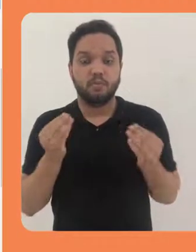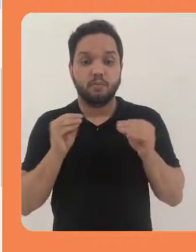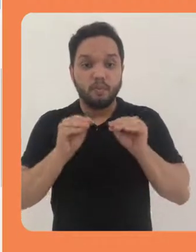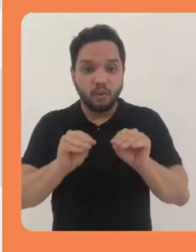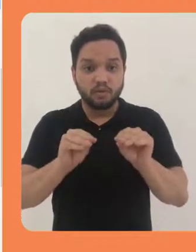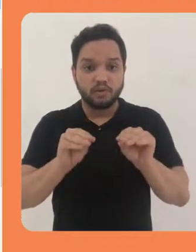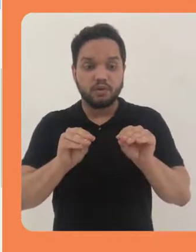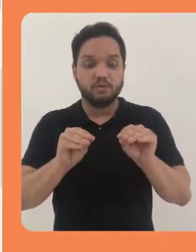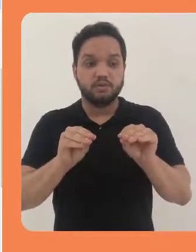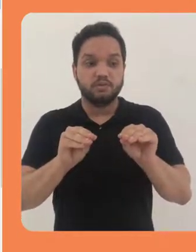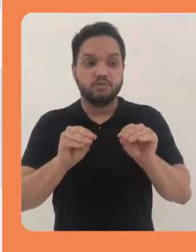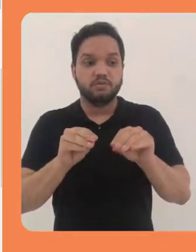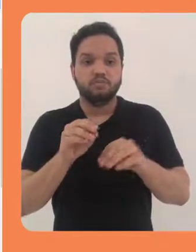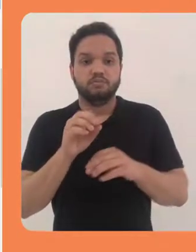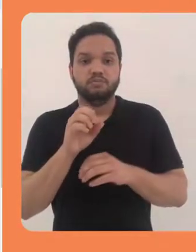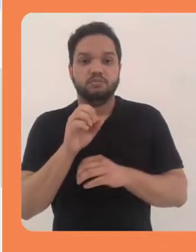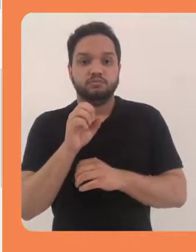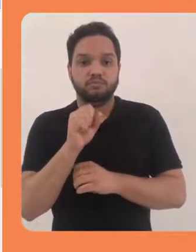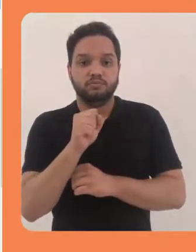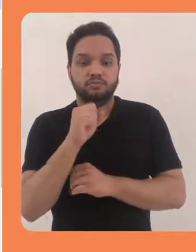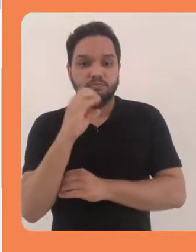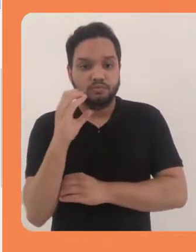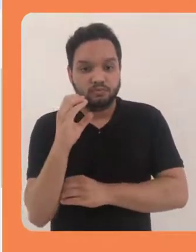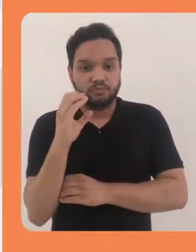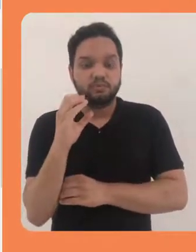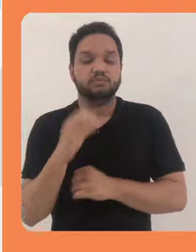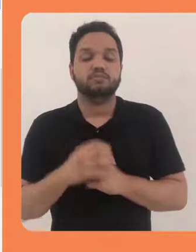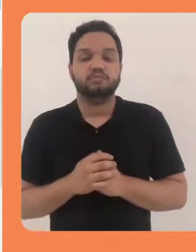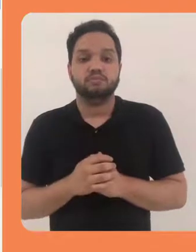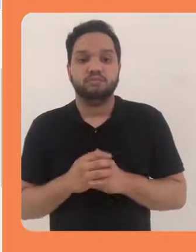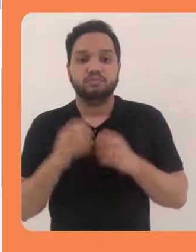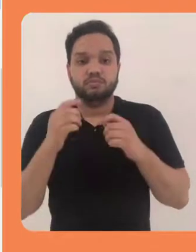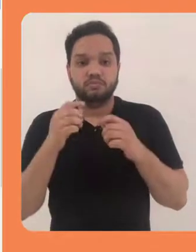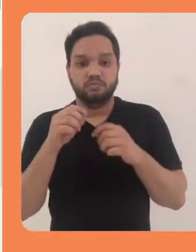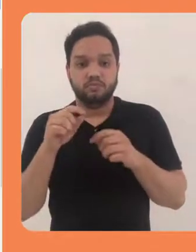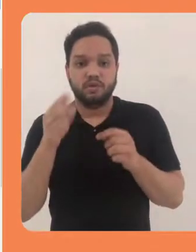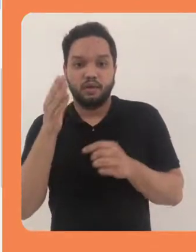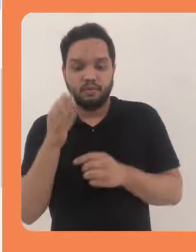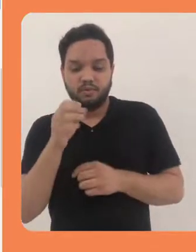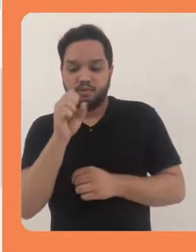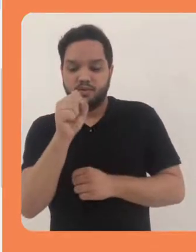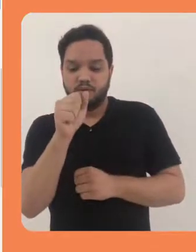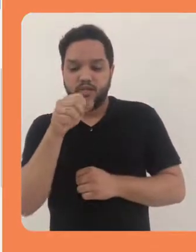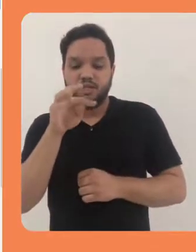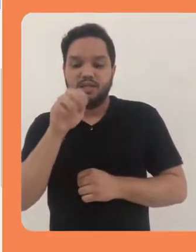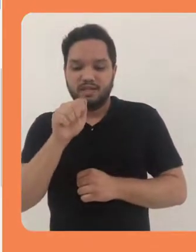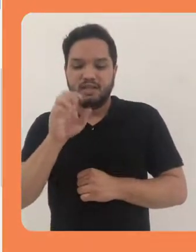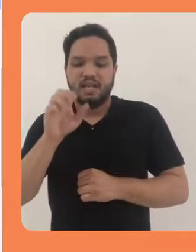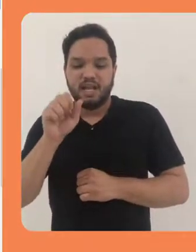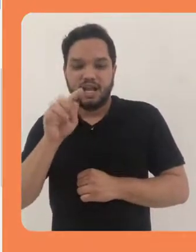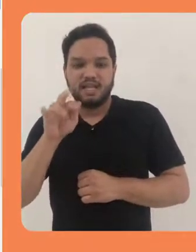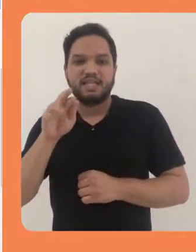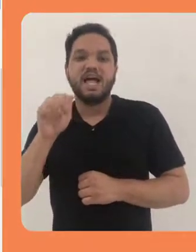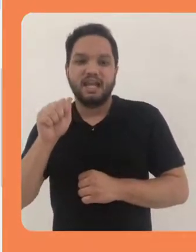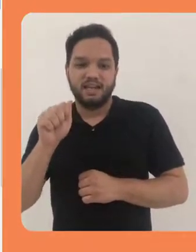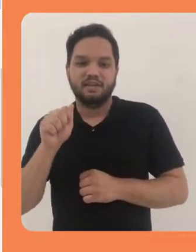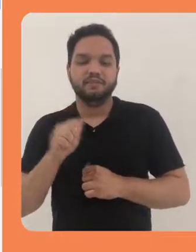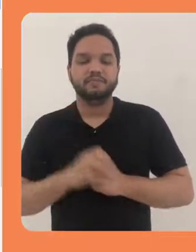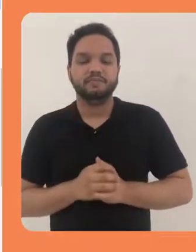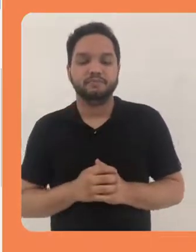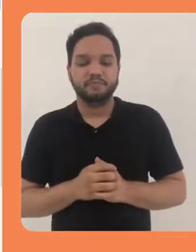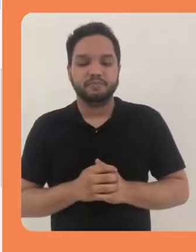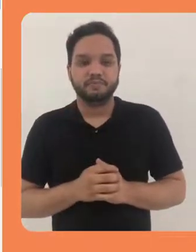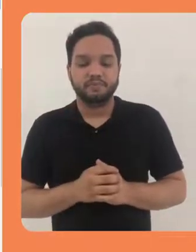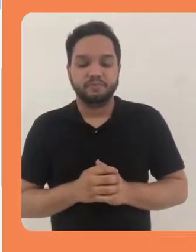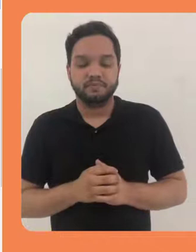aqui e fazer uma outra opção e aqui colocamos SP e